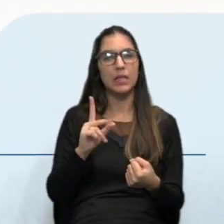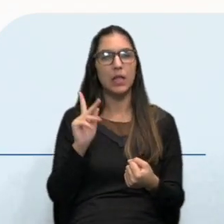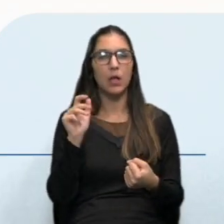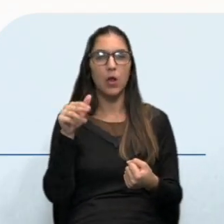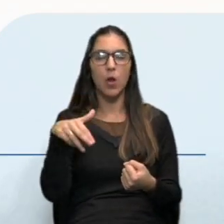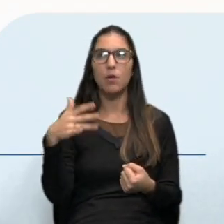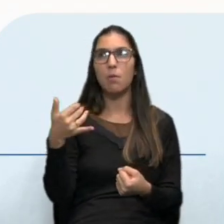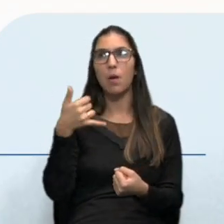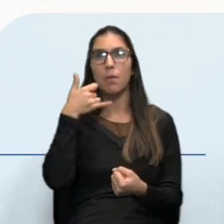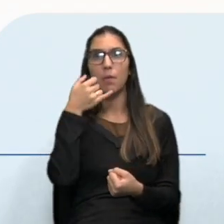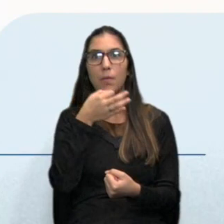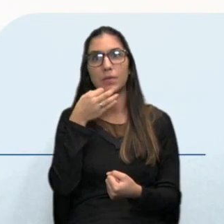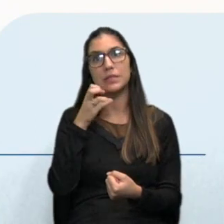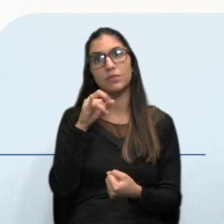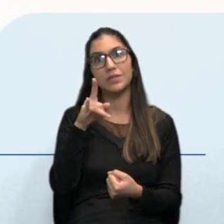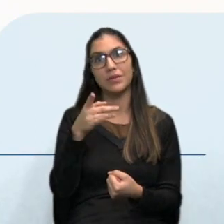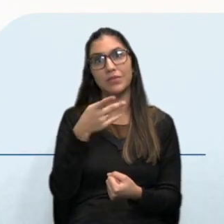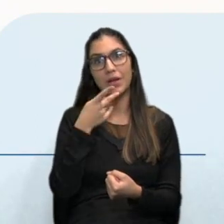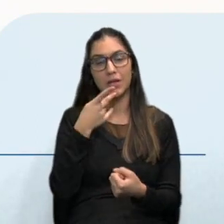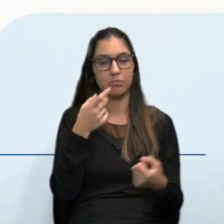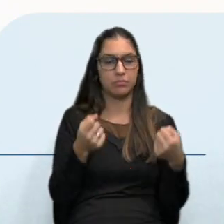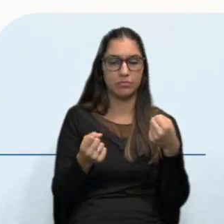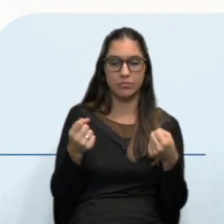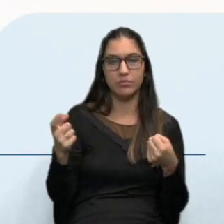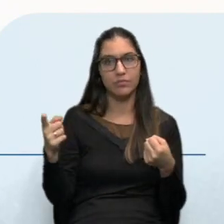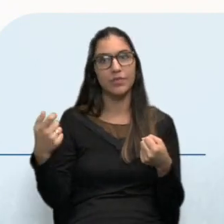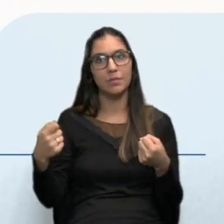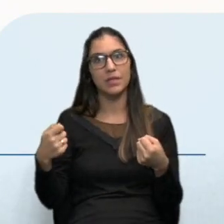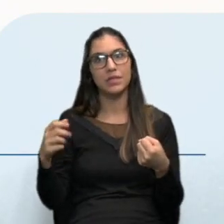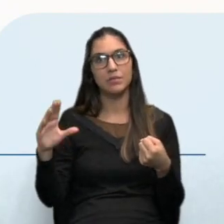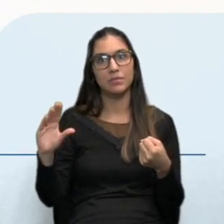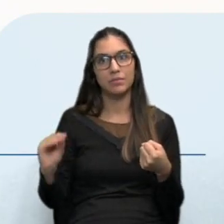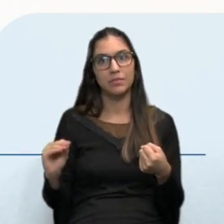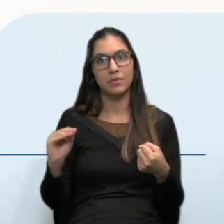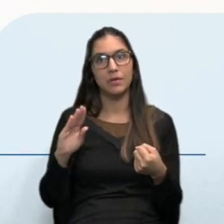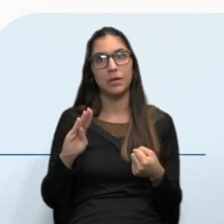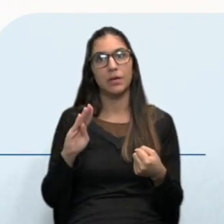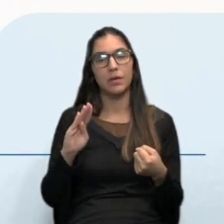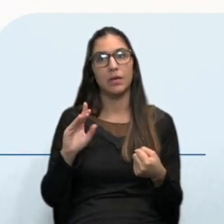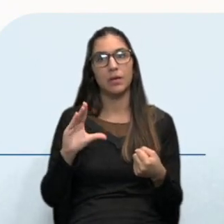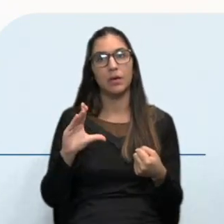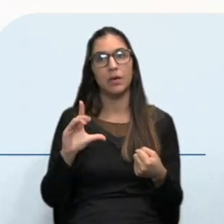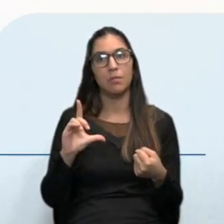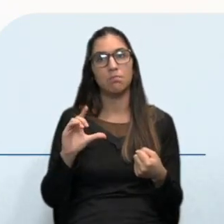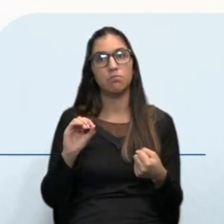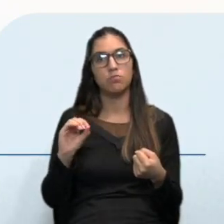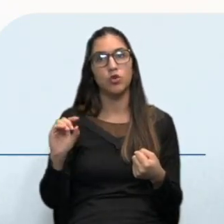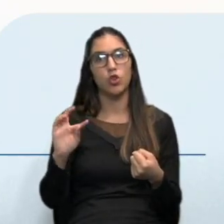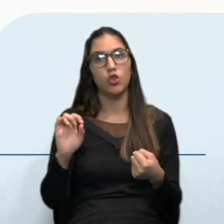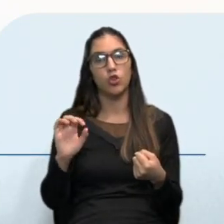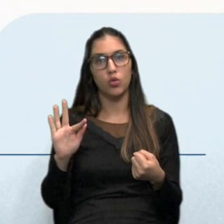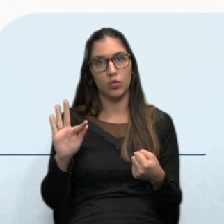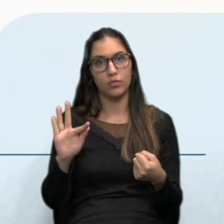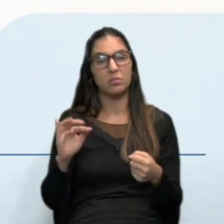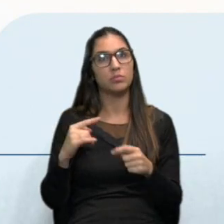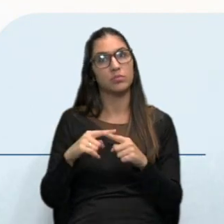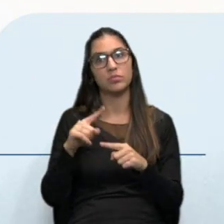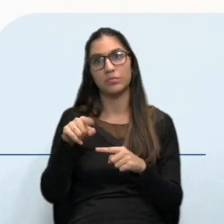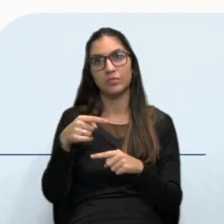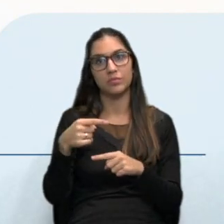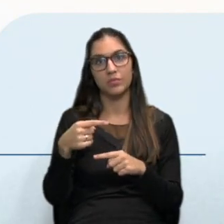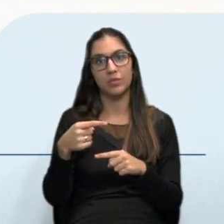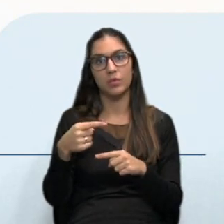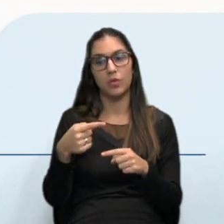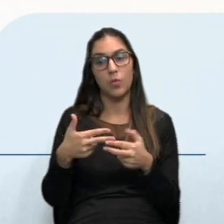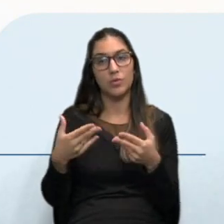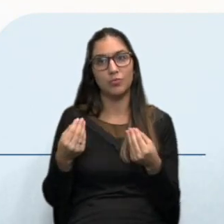celular. Lógico, se você estiver falando no celular dirigindo, ele tem que estar ligado no Bluetooth, porque senão você não vai estar fazendo uma coisa